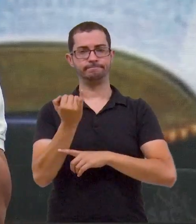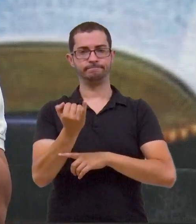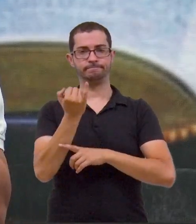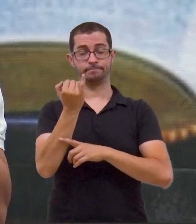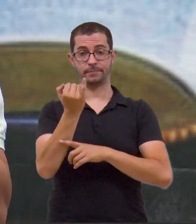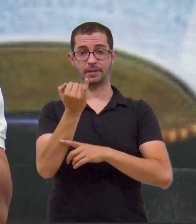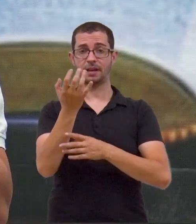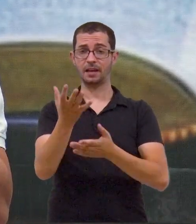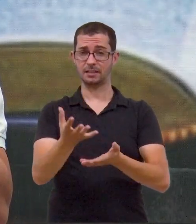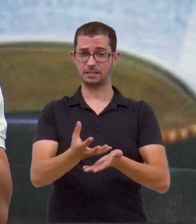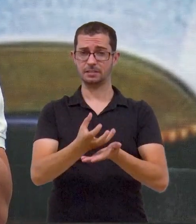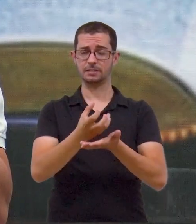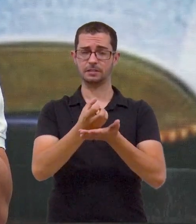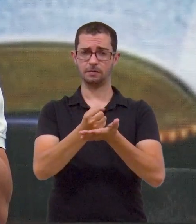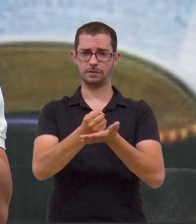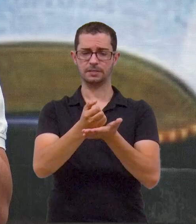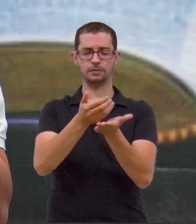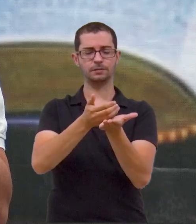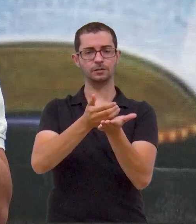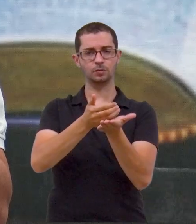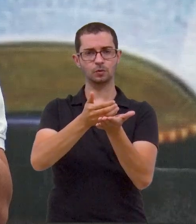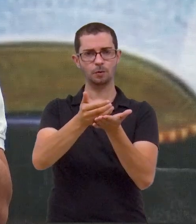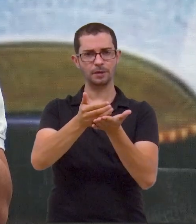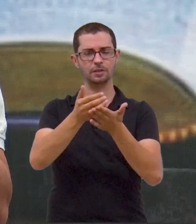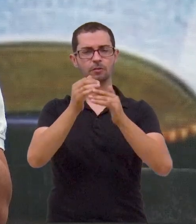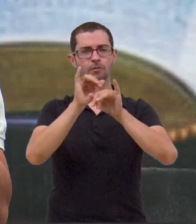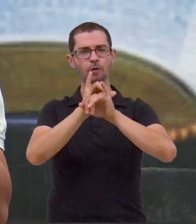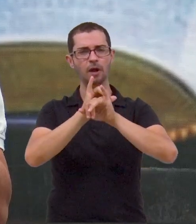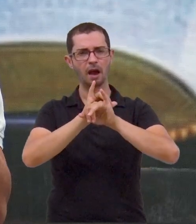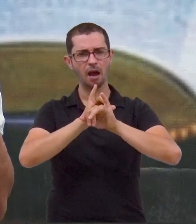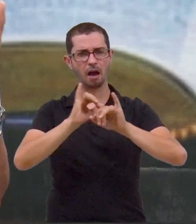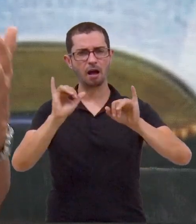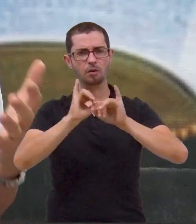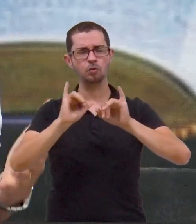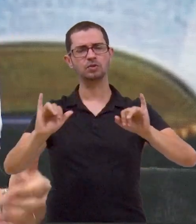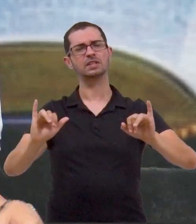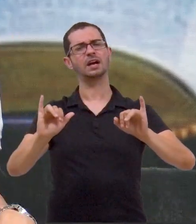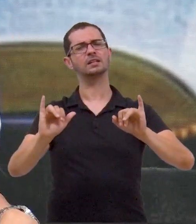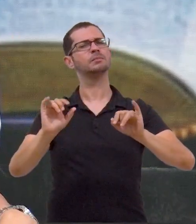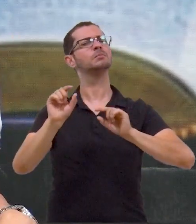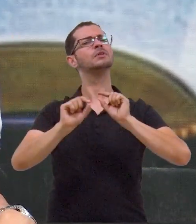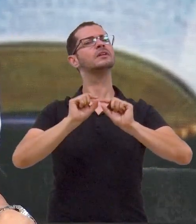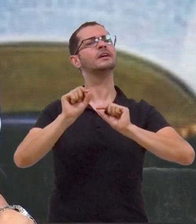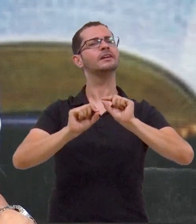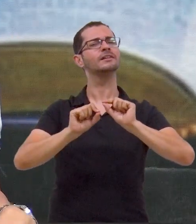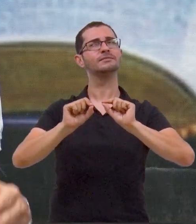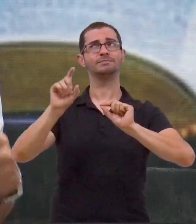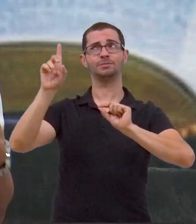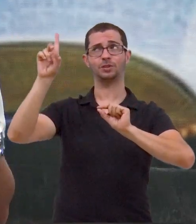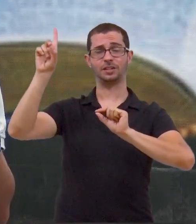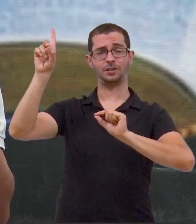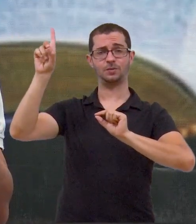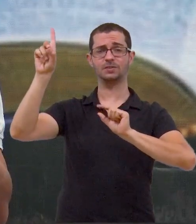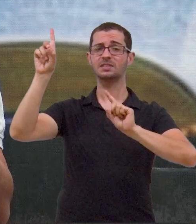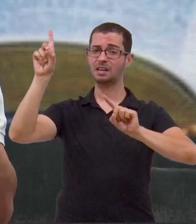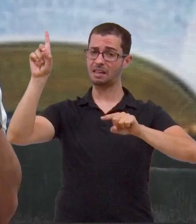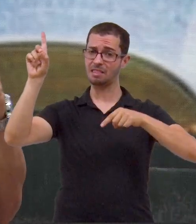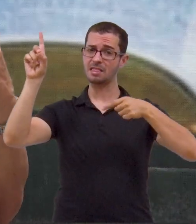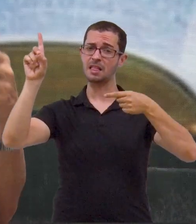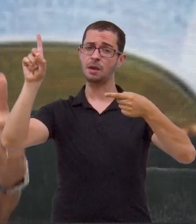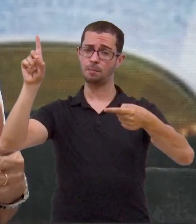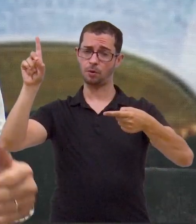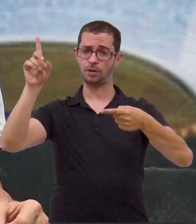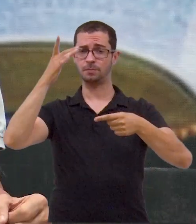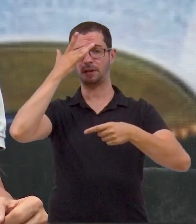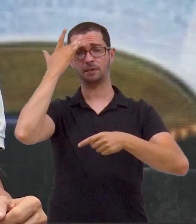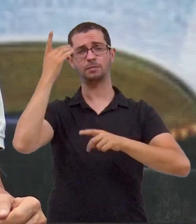Essa salvação foi inicialmente anunciada pelo Senhor e depois pelos que